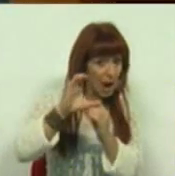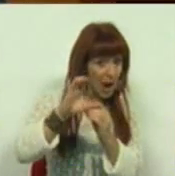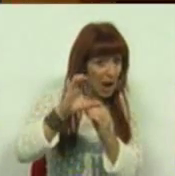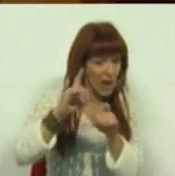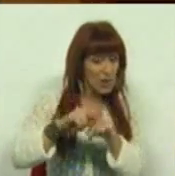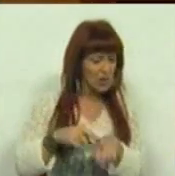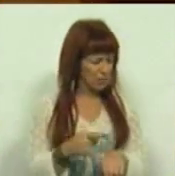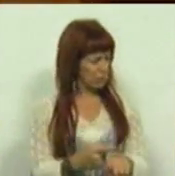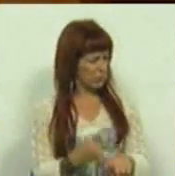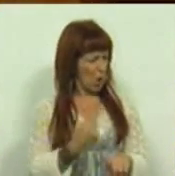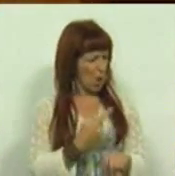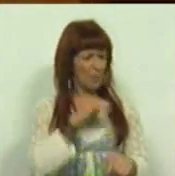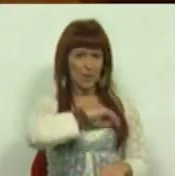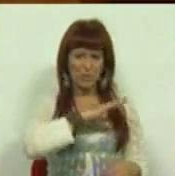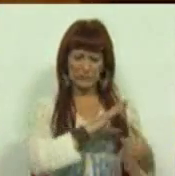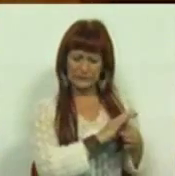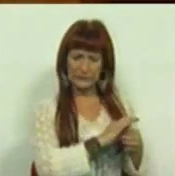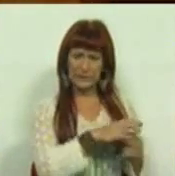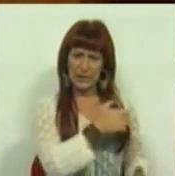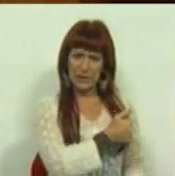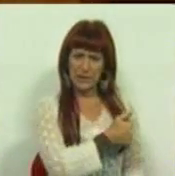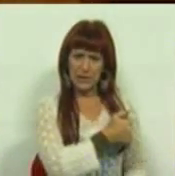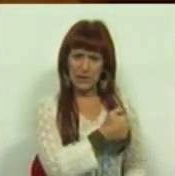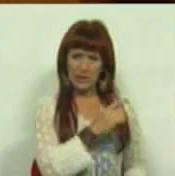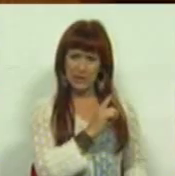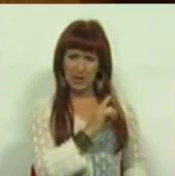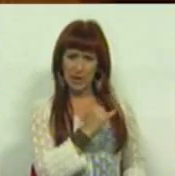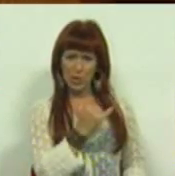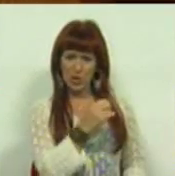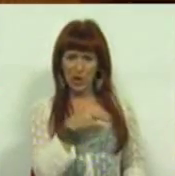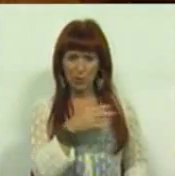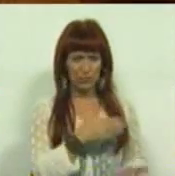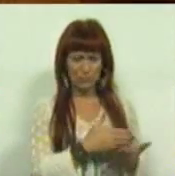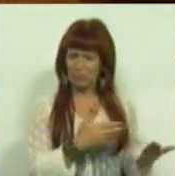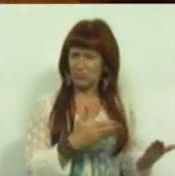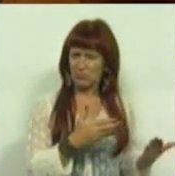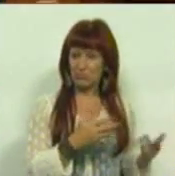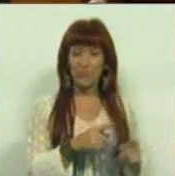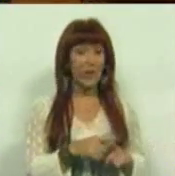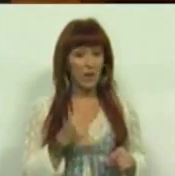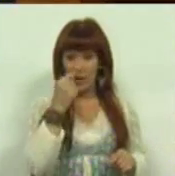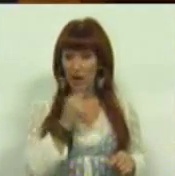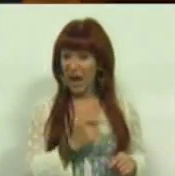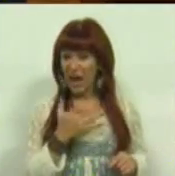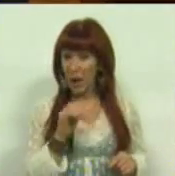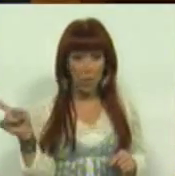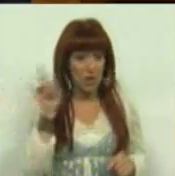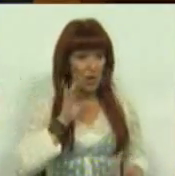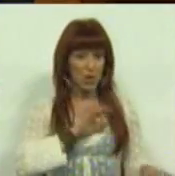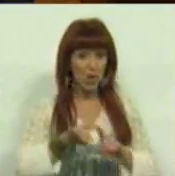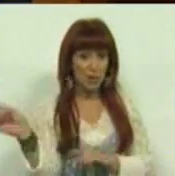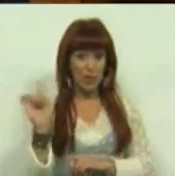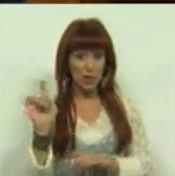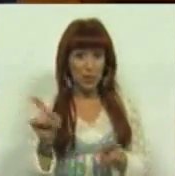que competia num salário de 562 €. Isto não é um erro, senhoras e senhores